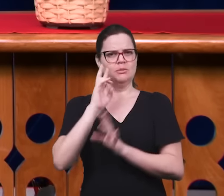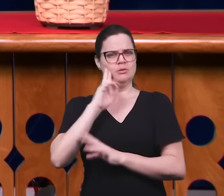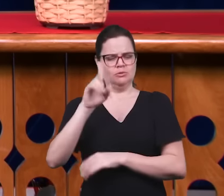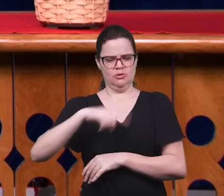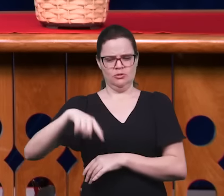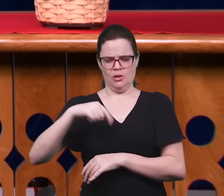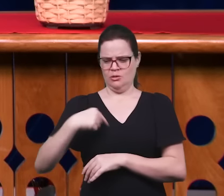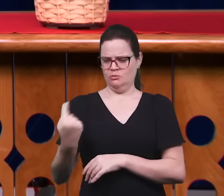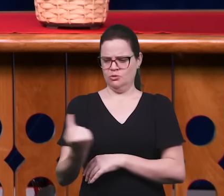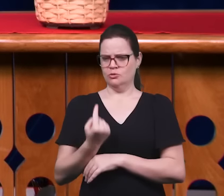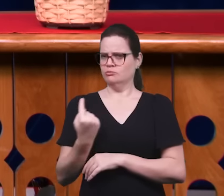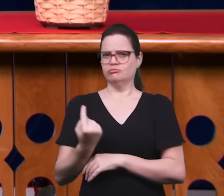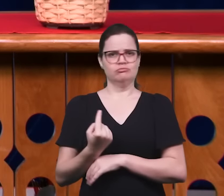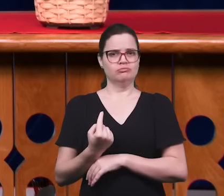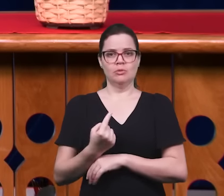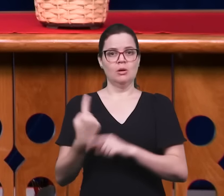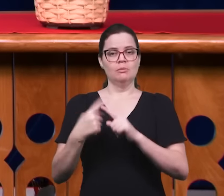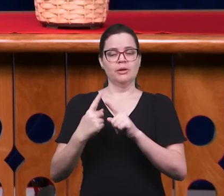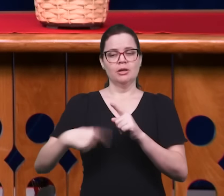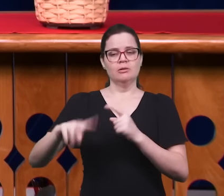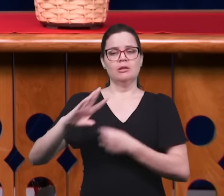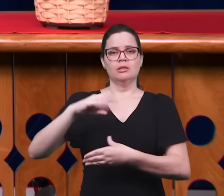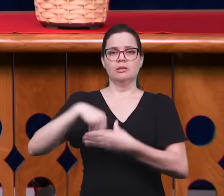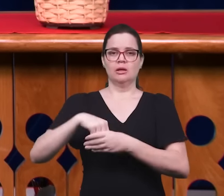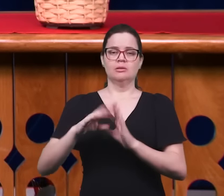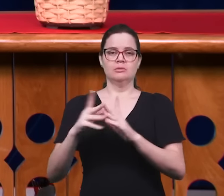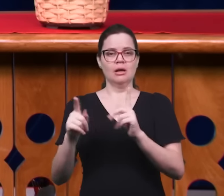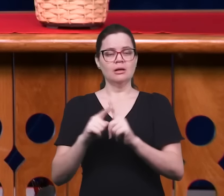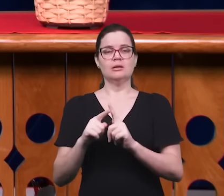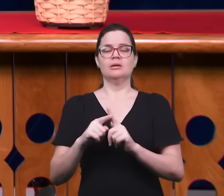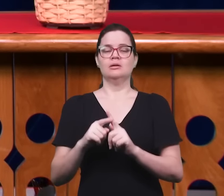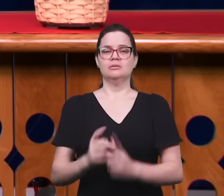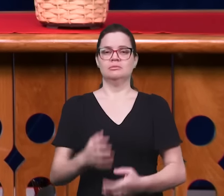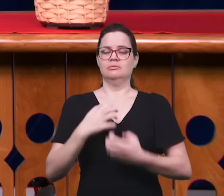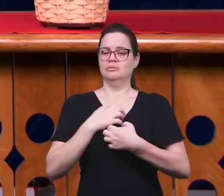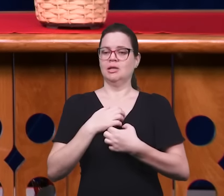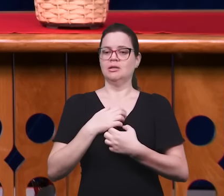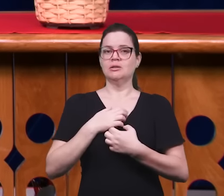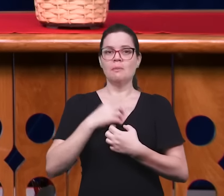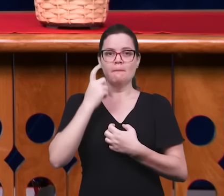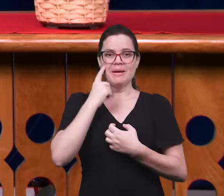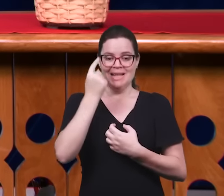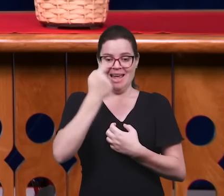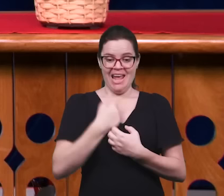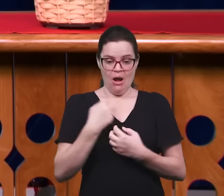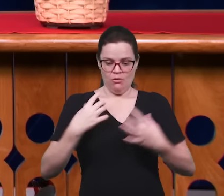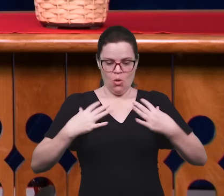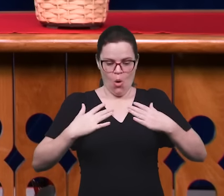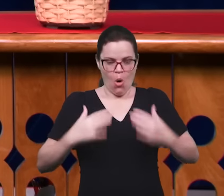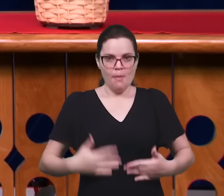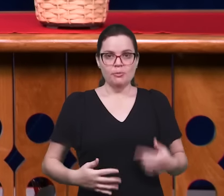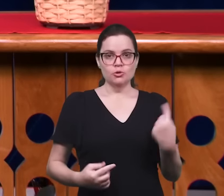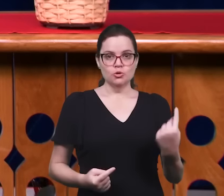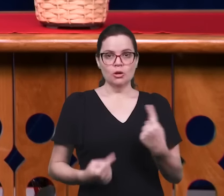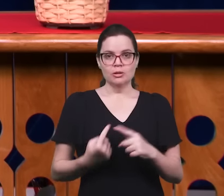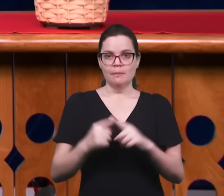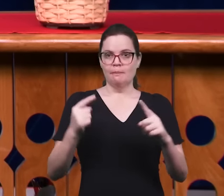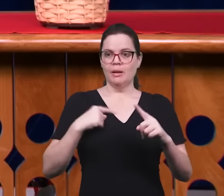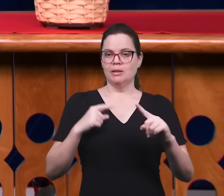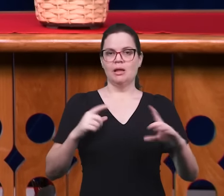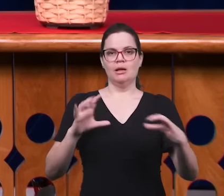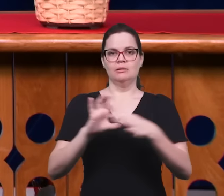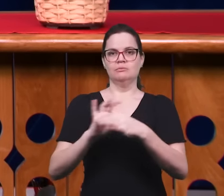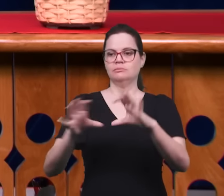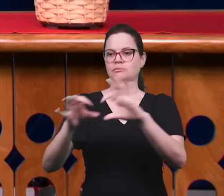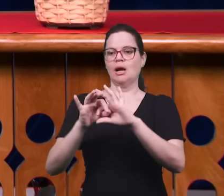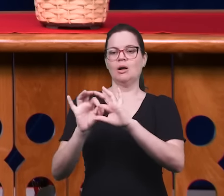estamos inseridos na igreja, a igreja é corpo de Cristo. Podemos até fisicamente estar sozinhos, mas há um corpo